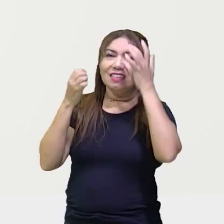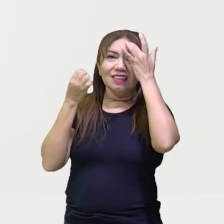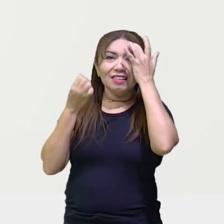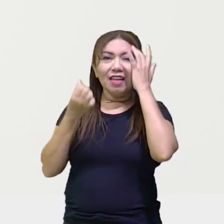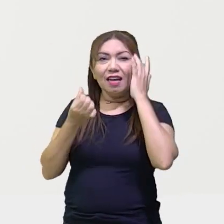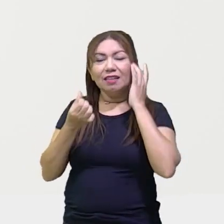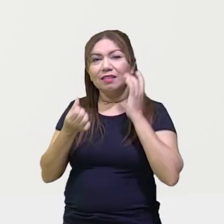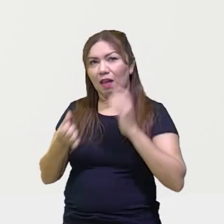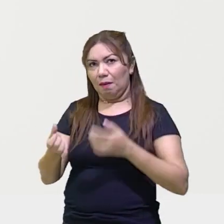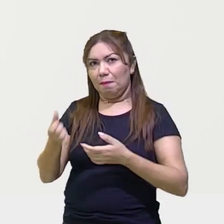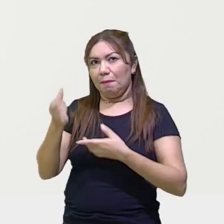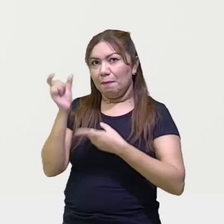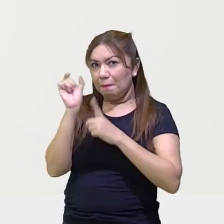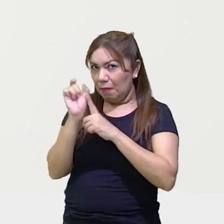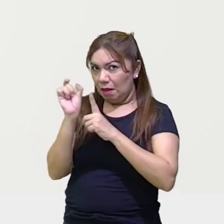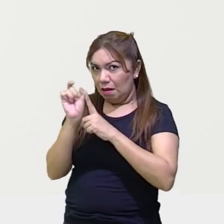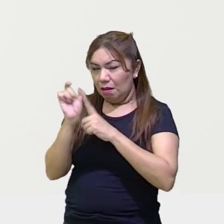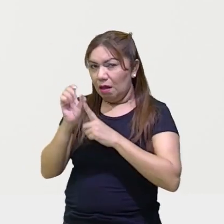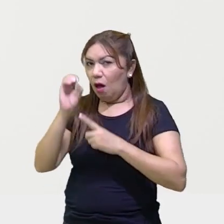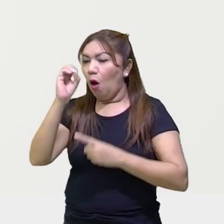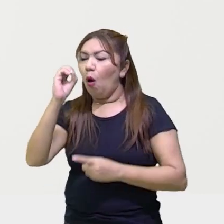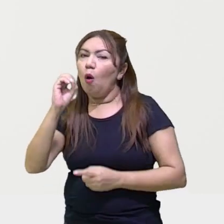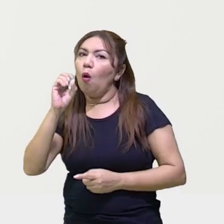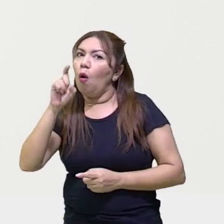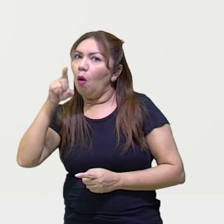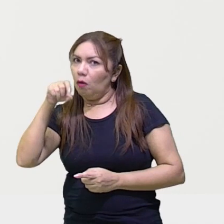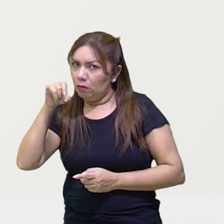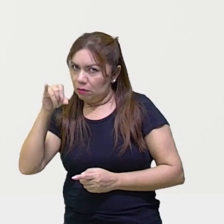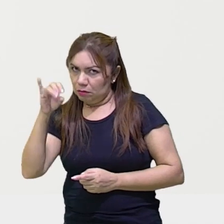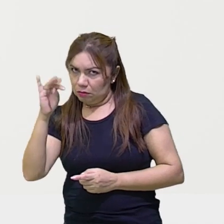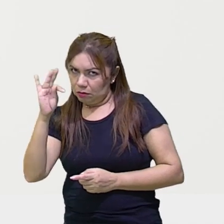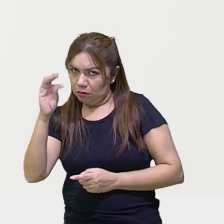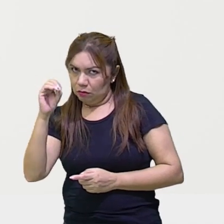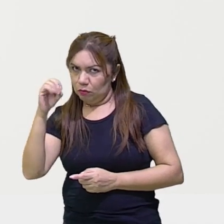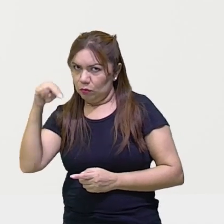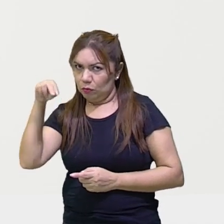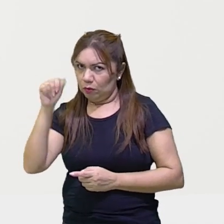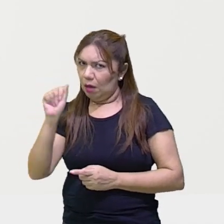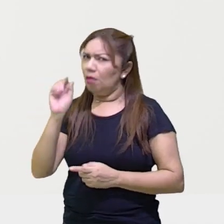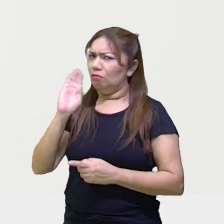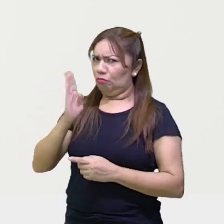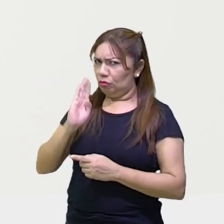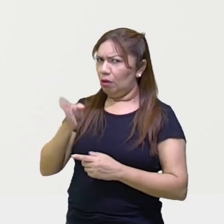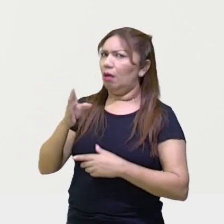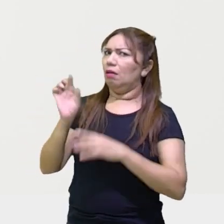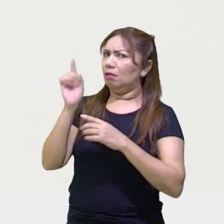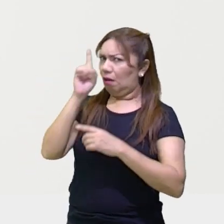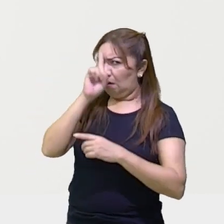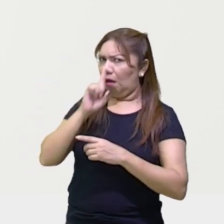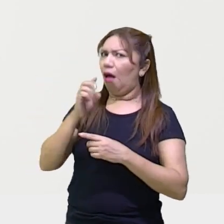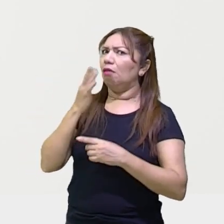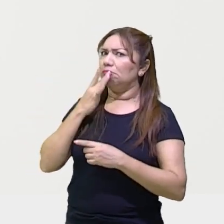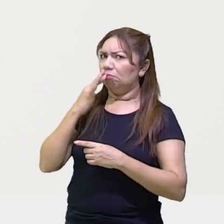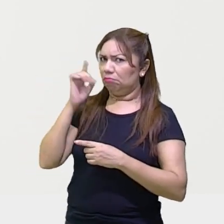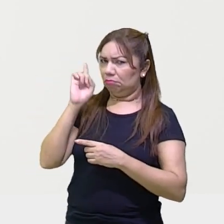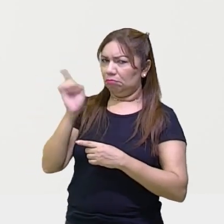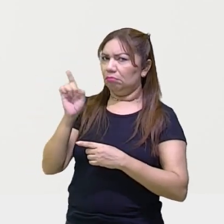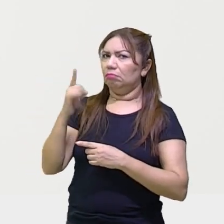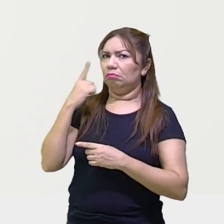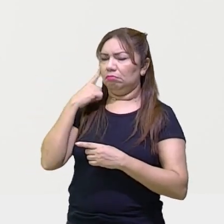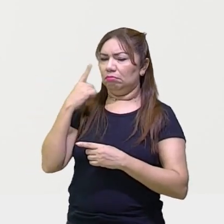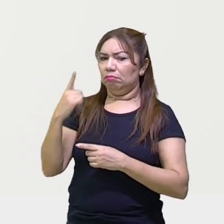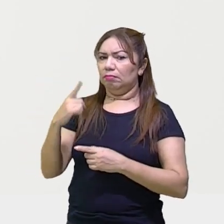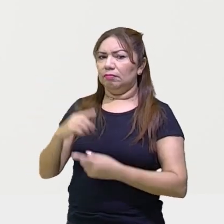palavras oxítonas. Lembre-se que as palavras a gente já deixou marcada para vocês, está destacada, vai ser mais